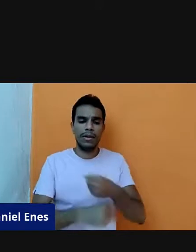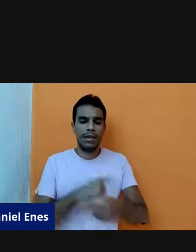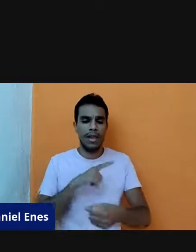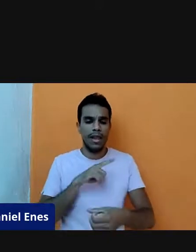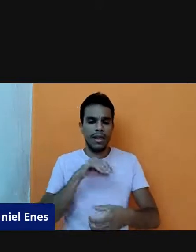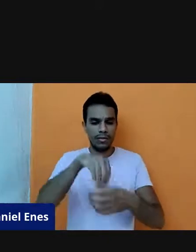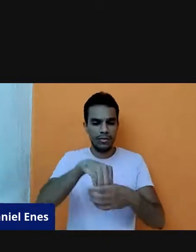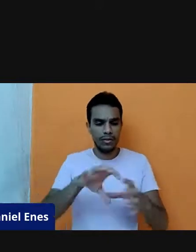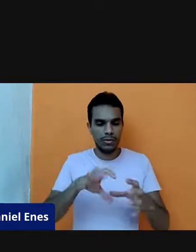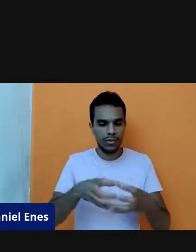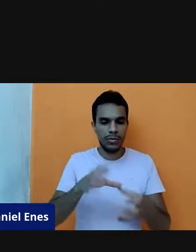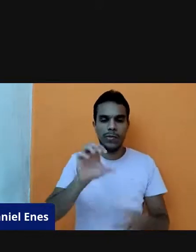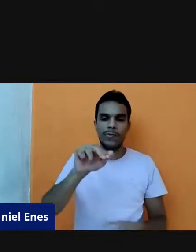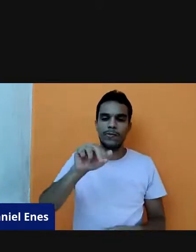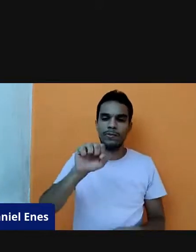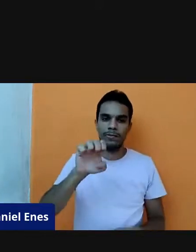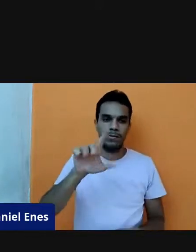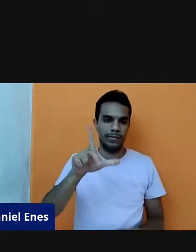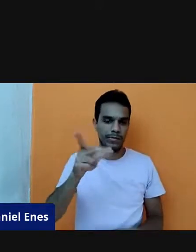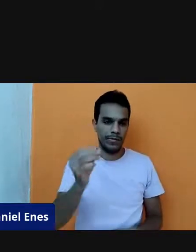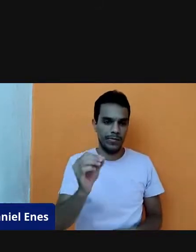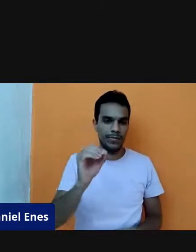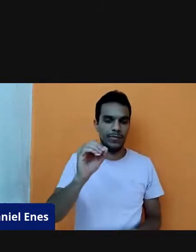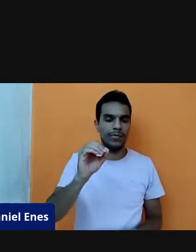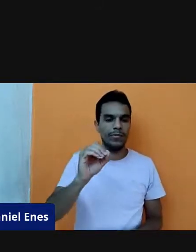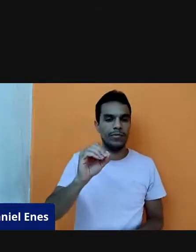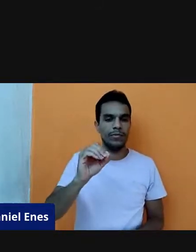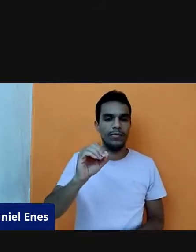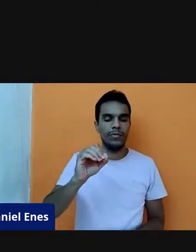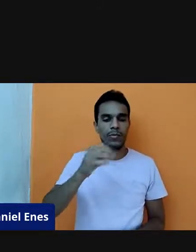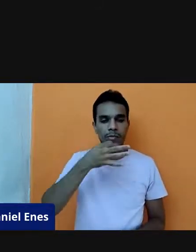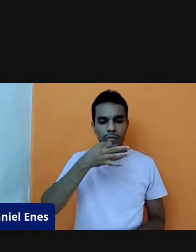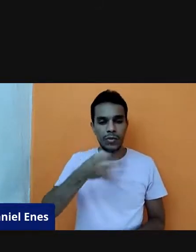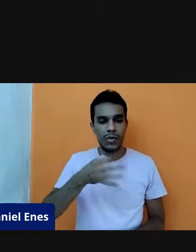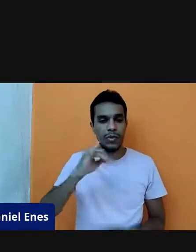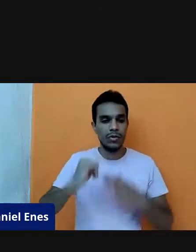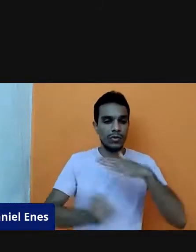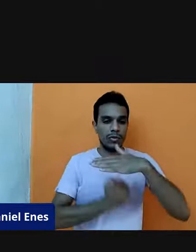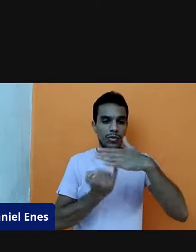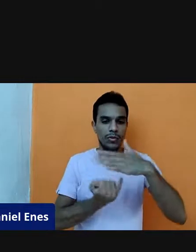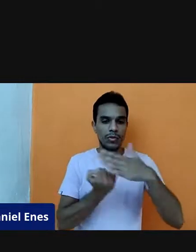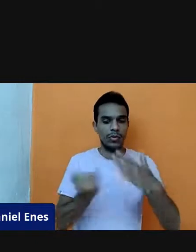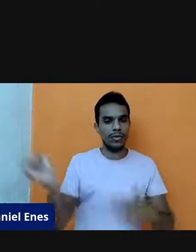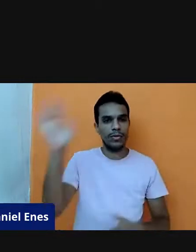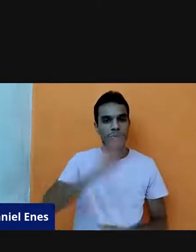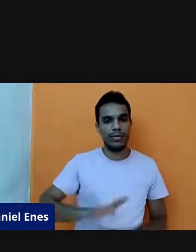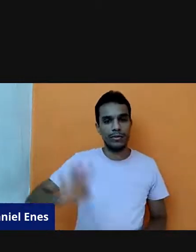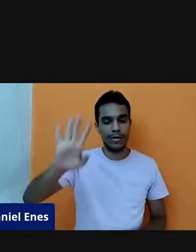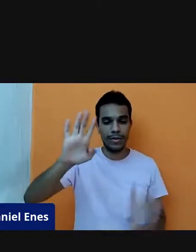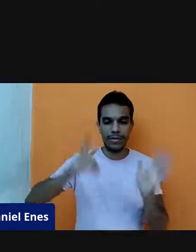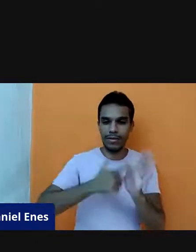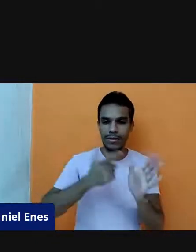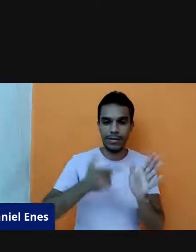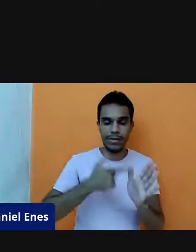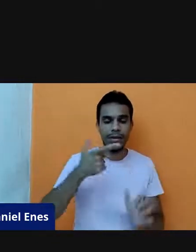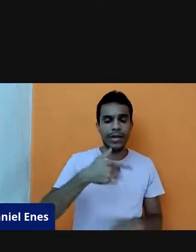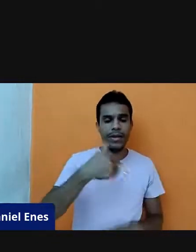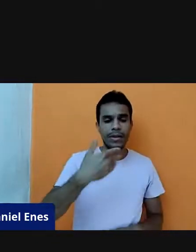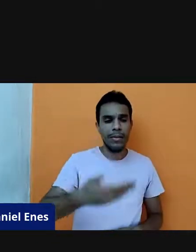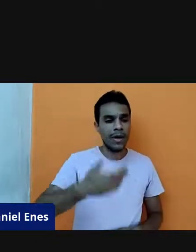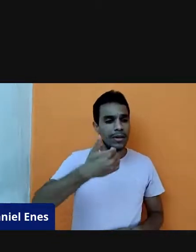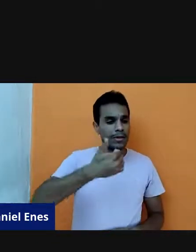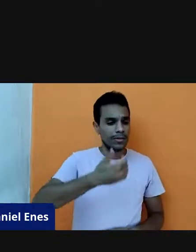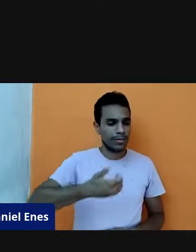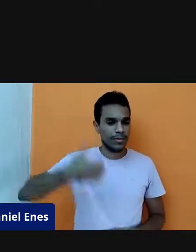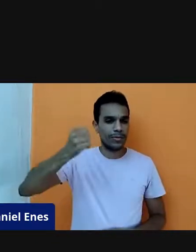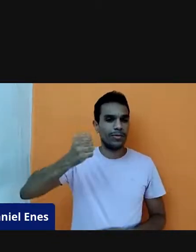Conselho Consultivo do Instituto Nacional do Livro. Em 1976, ganhou o prêmio do 10º Concurso Literário Nacional